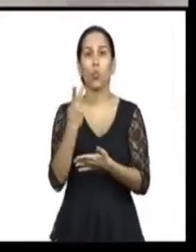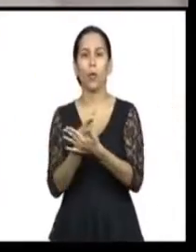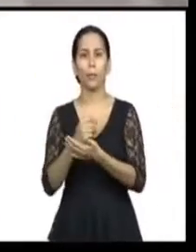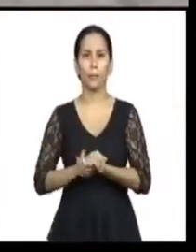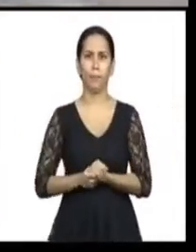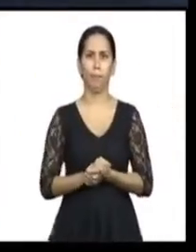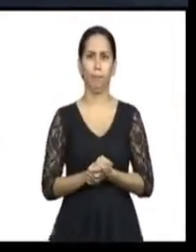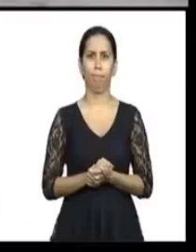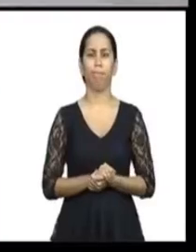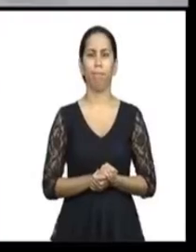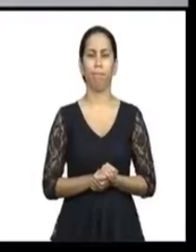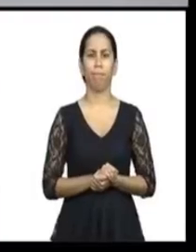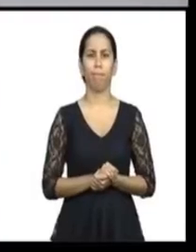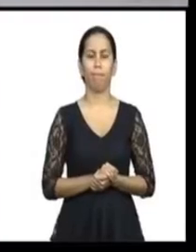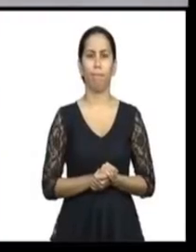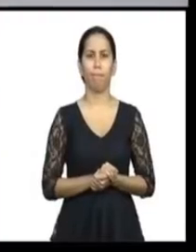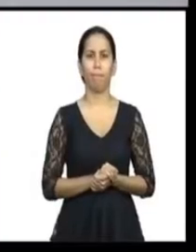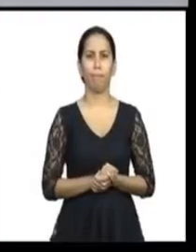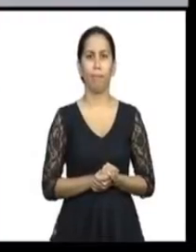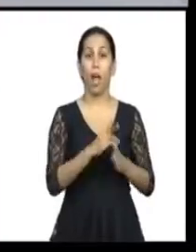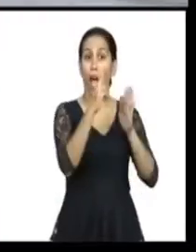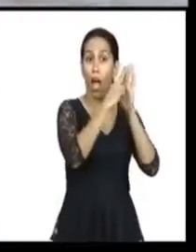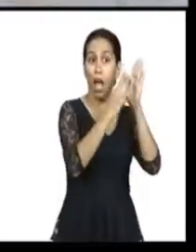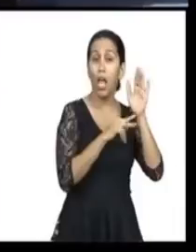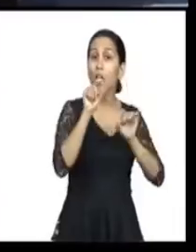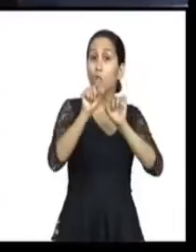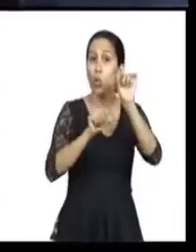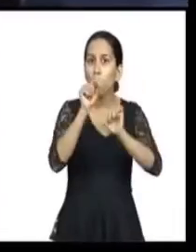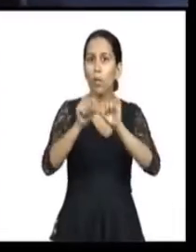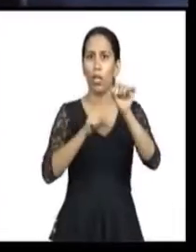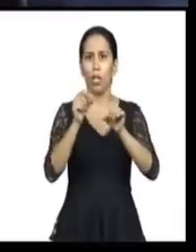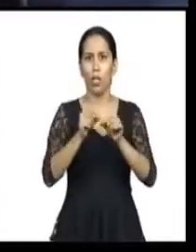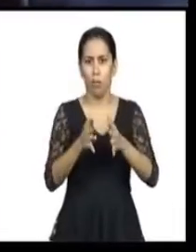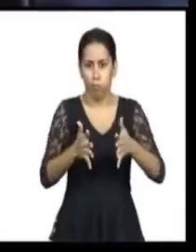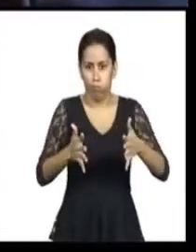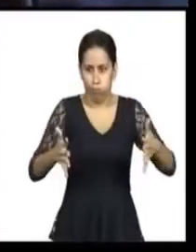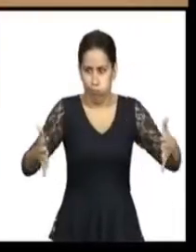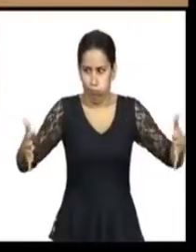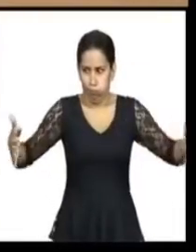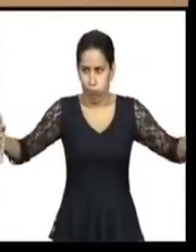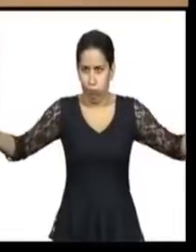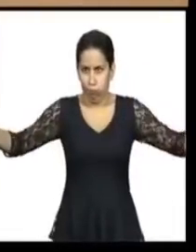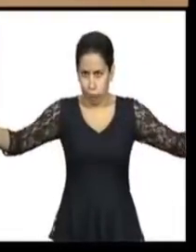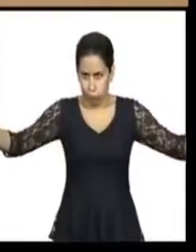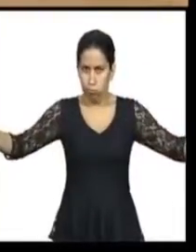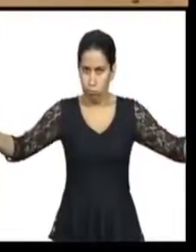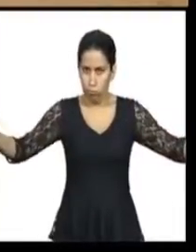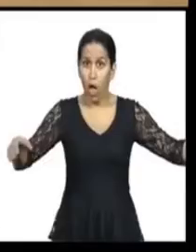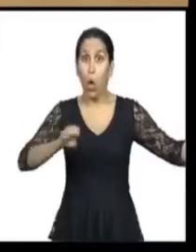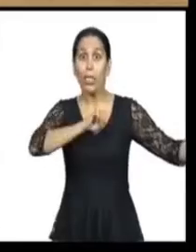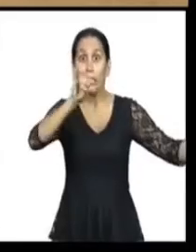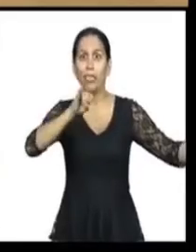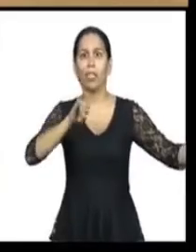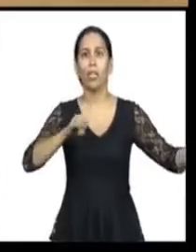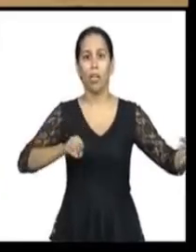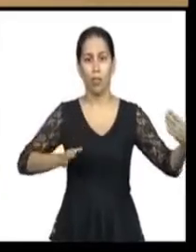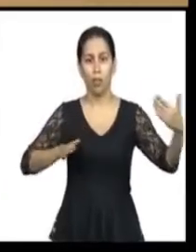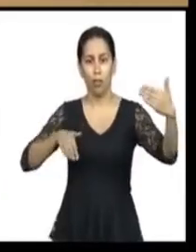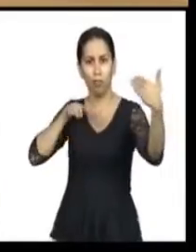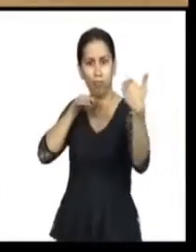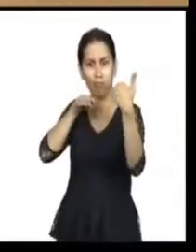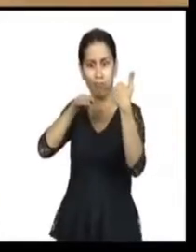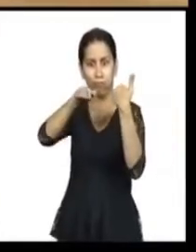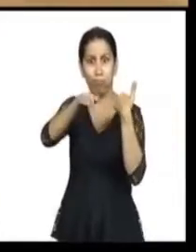ser 2 vezes maiores que o equipamento de maior largura. Em caso de pistas com mão dupla, esse tamanho deve ser 3